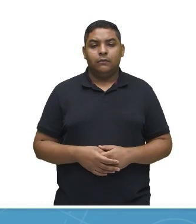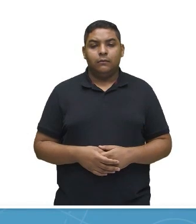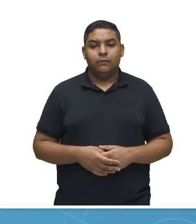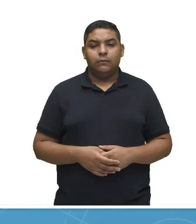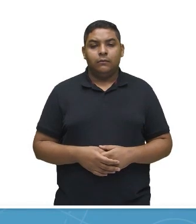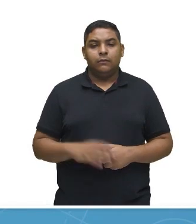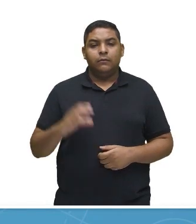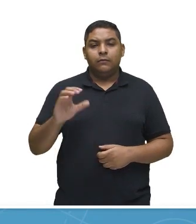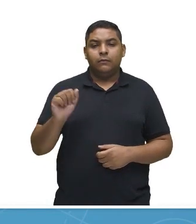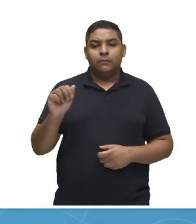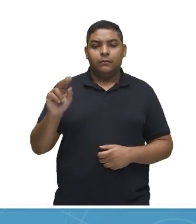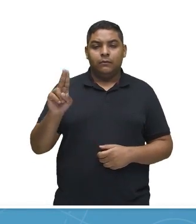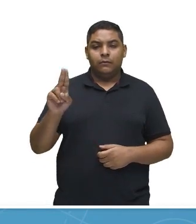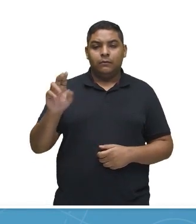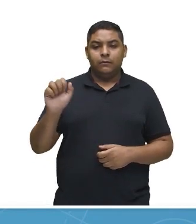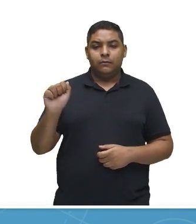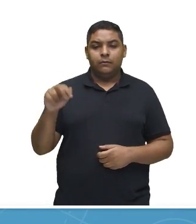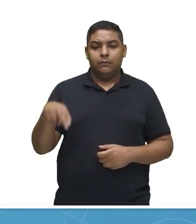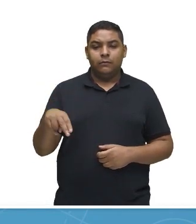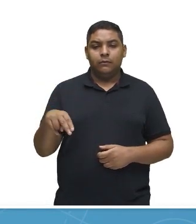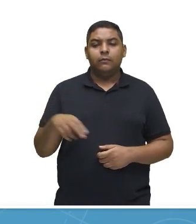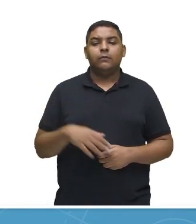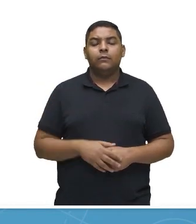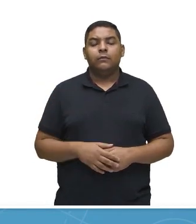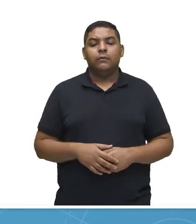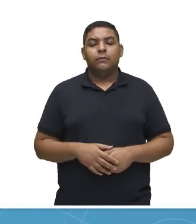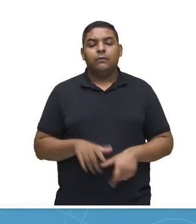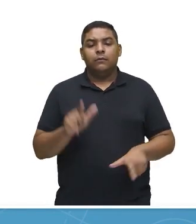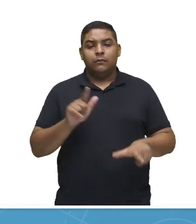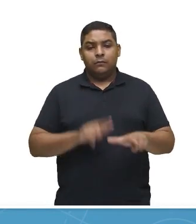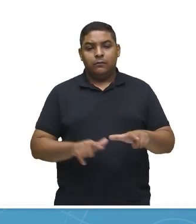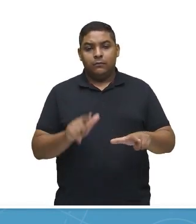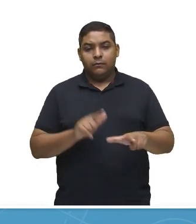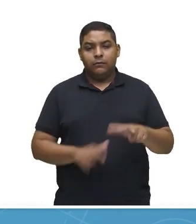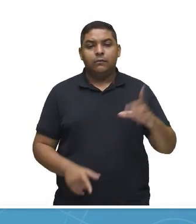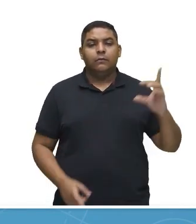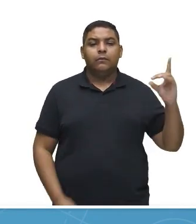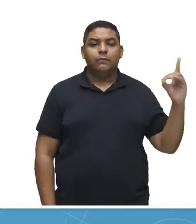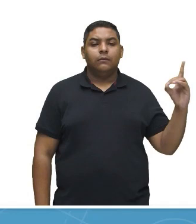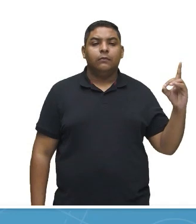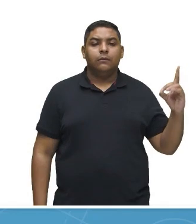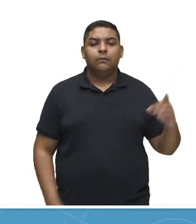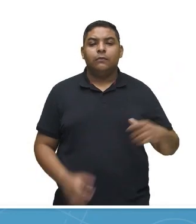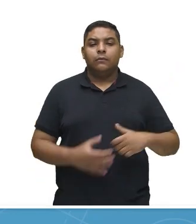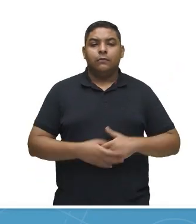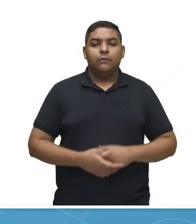O Cauã Felipe, da escola municipal Vicente Cruz, marcou letra D.